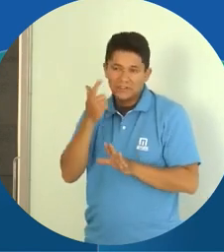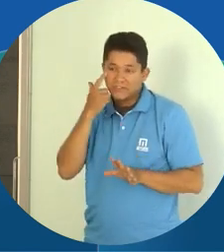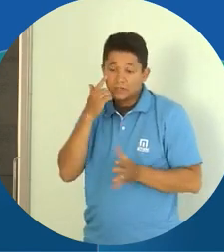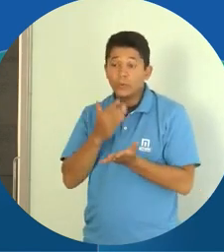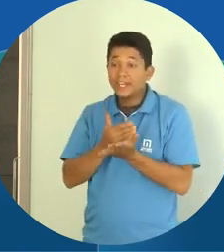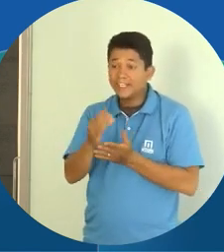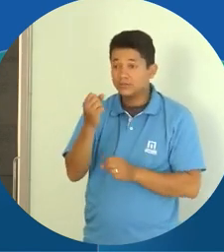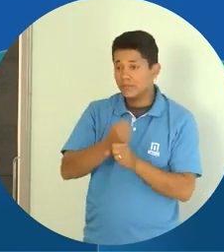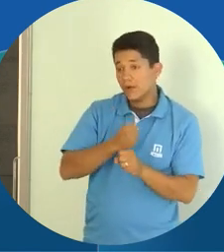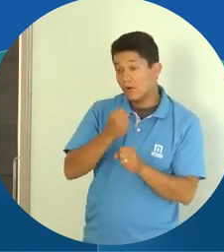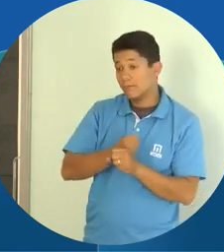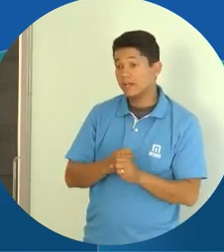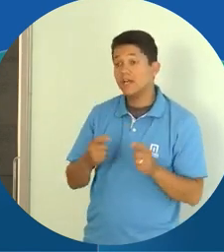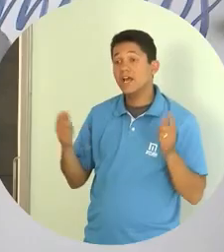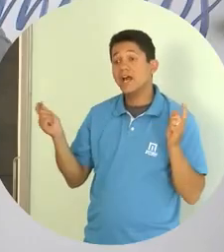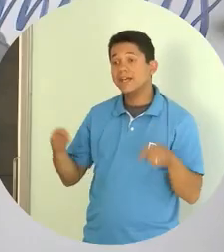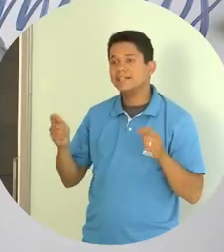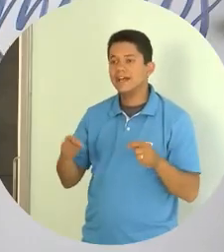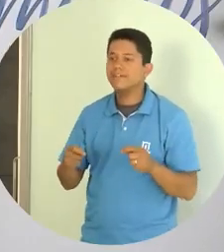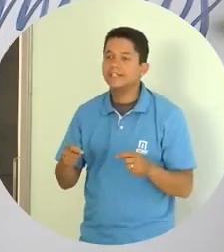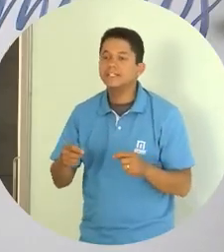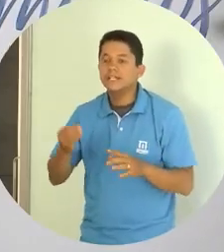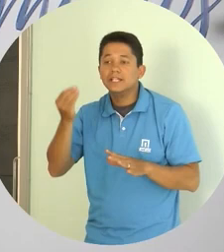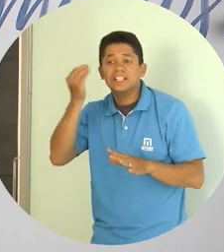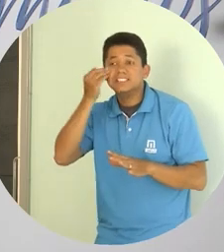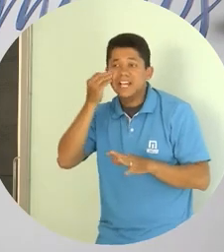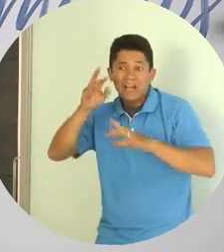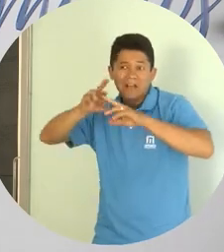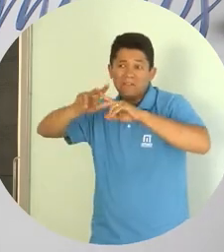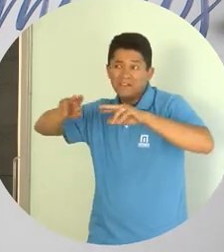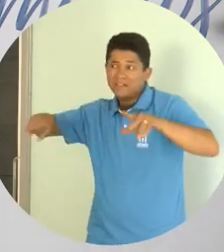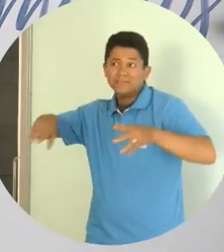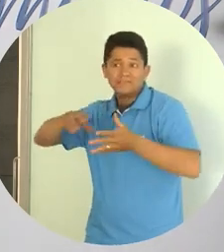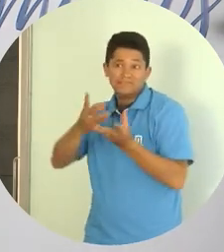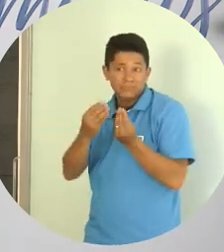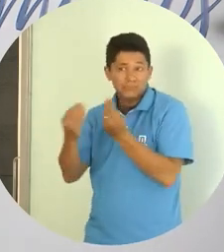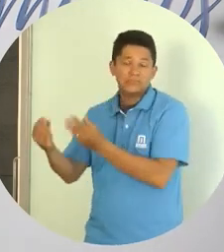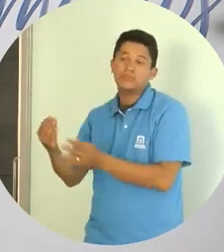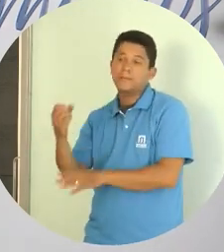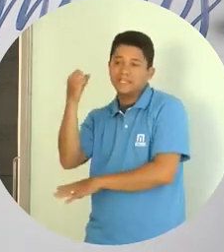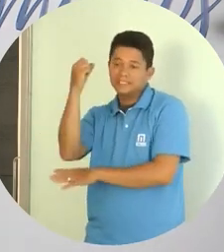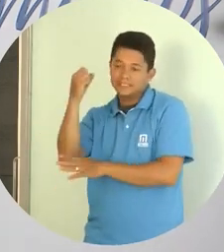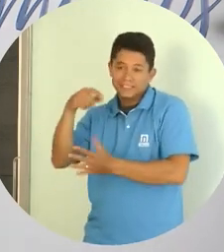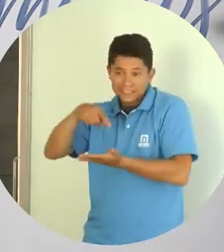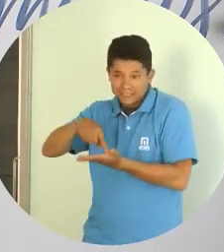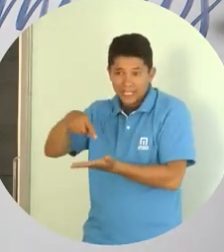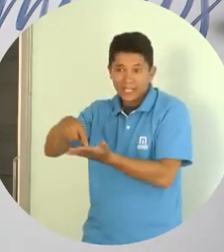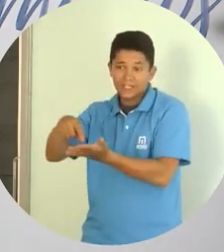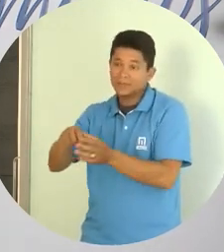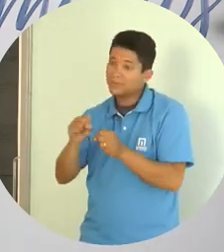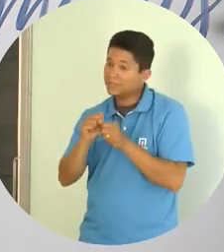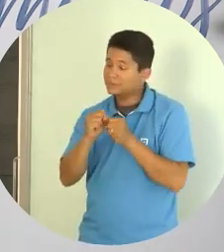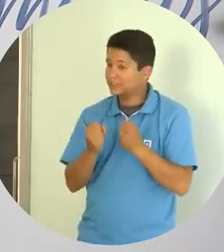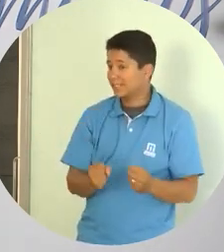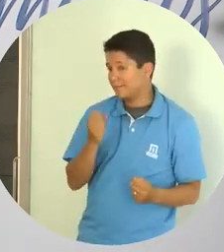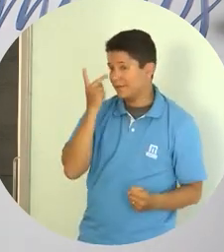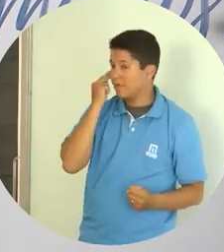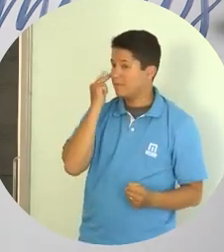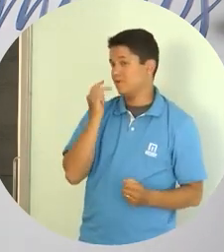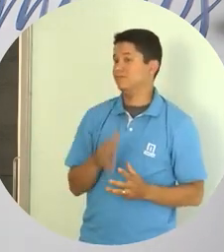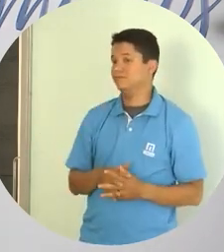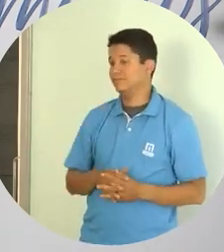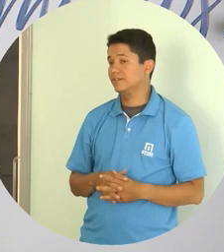tem a possibilidade de ensaiar mais estacas, às vezes, do que o convencional, de um sistema convencional, porque,